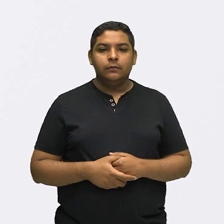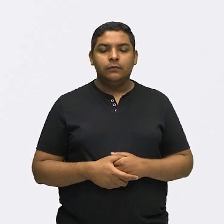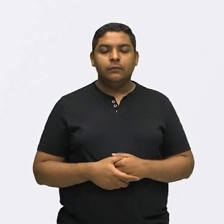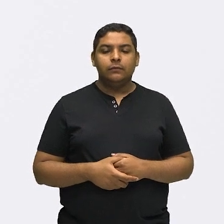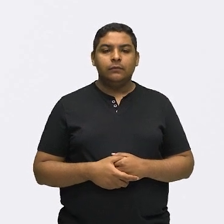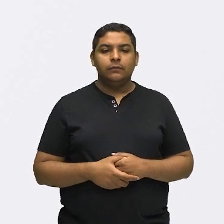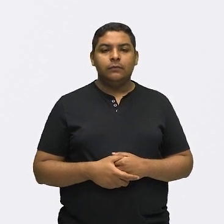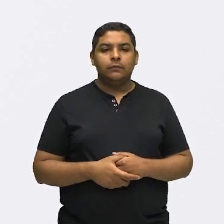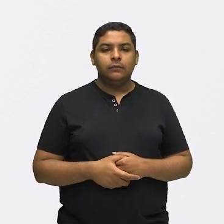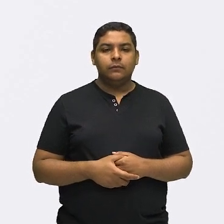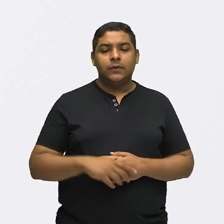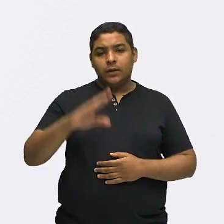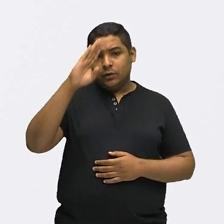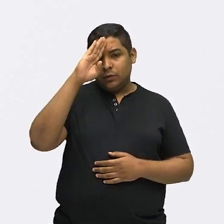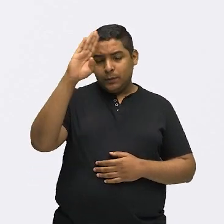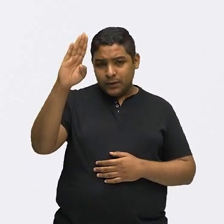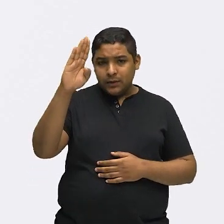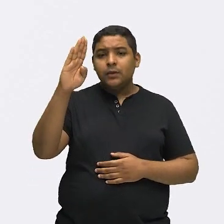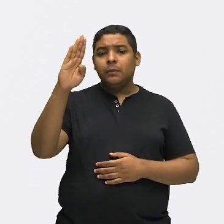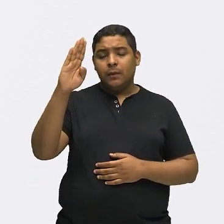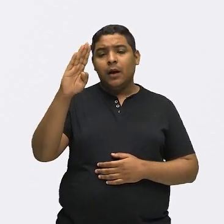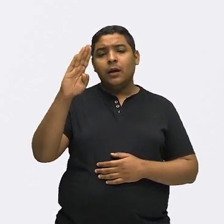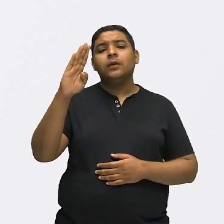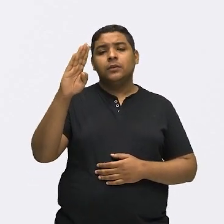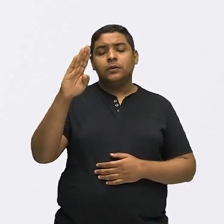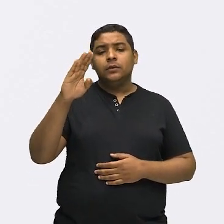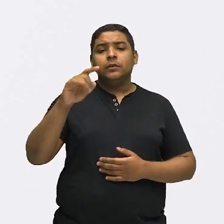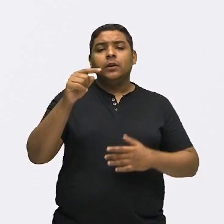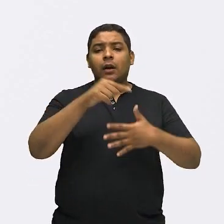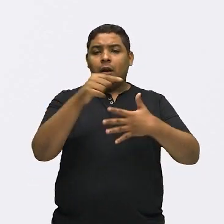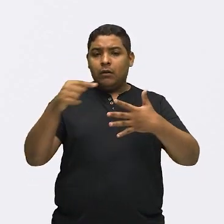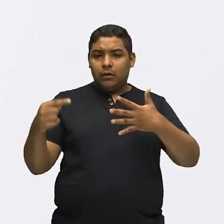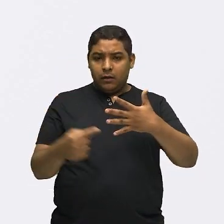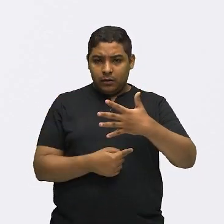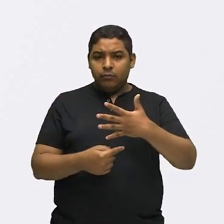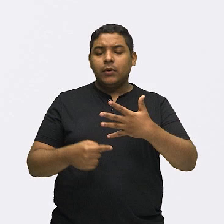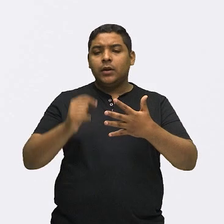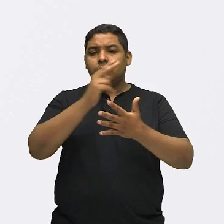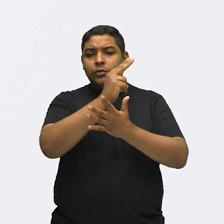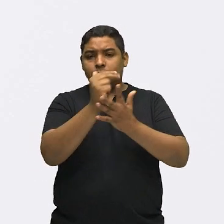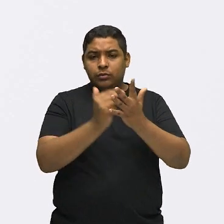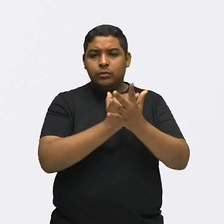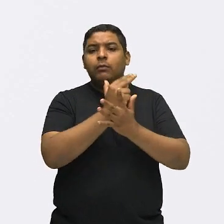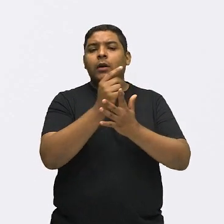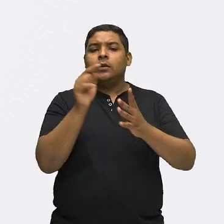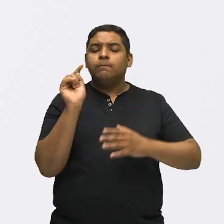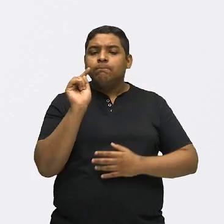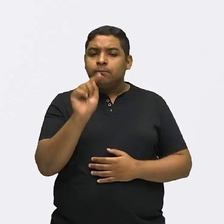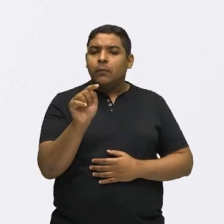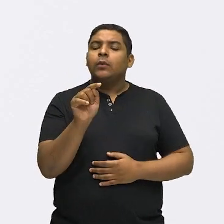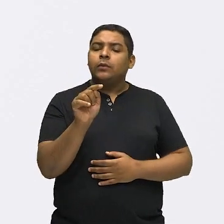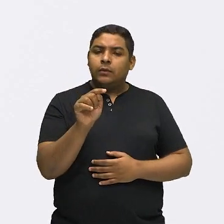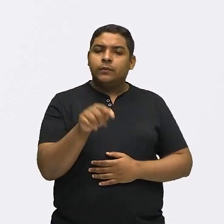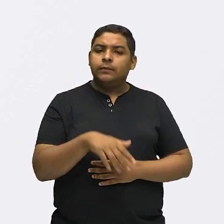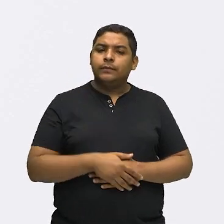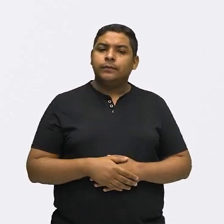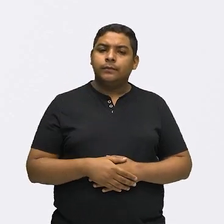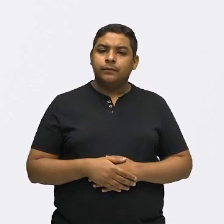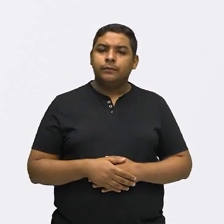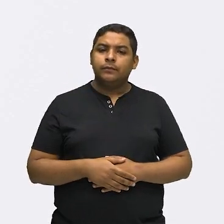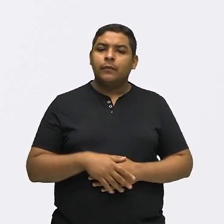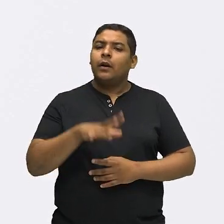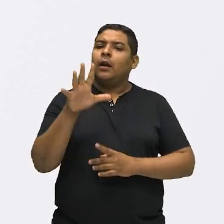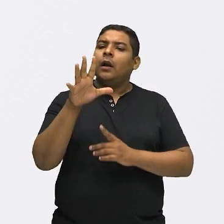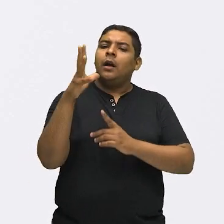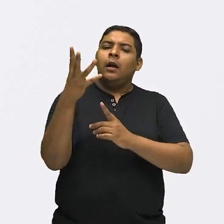Bem, os principais elementos gráficos da linguagem visual, como nós vimos, o ponto, né? Os pontos na composição